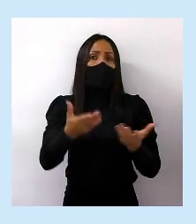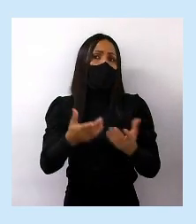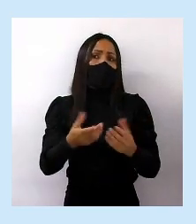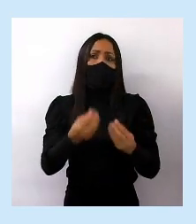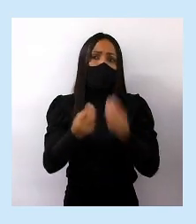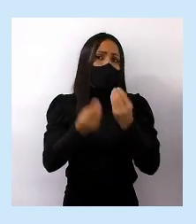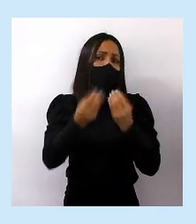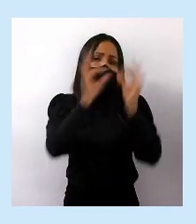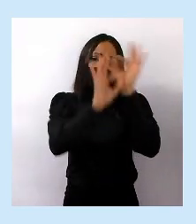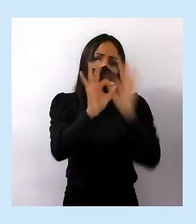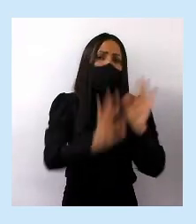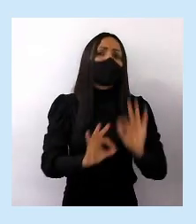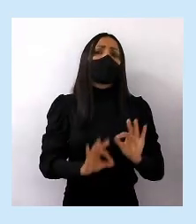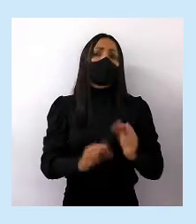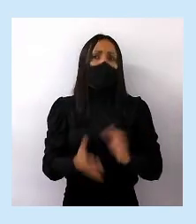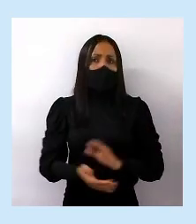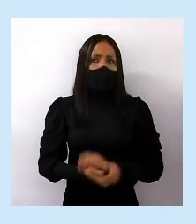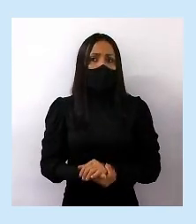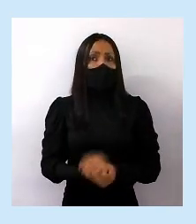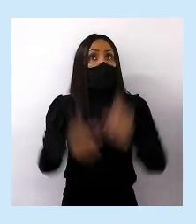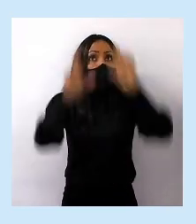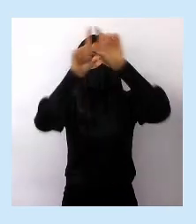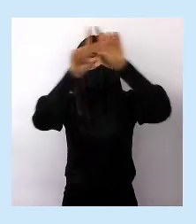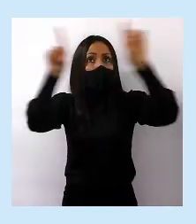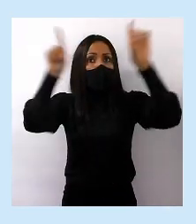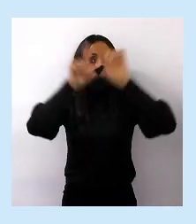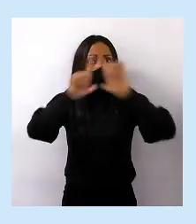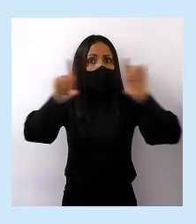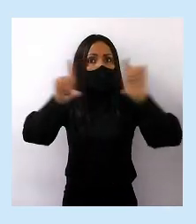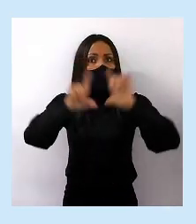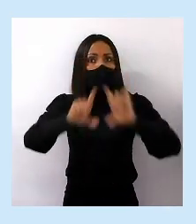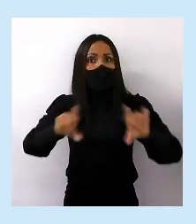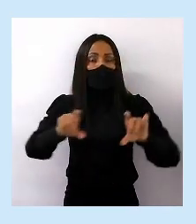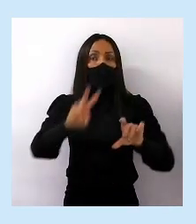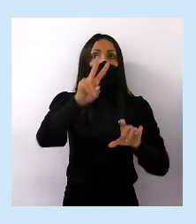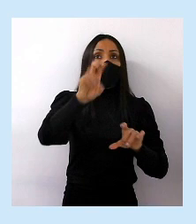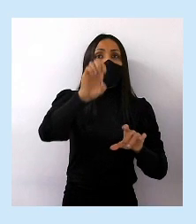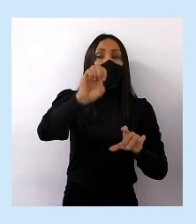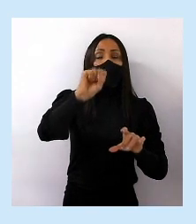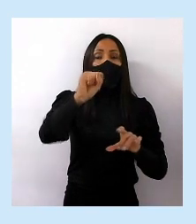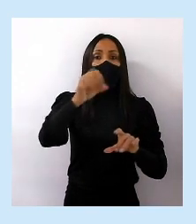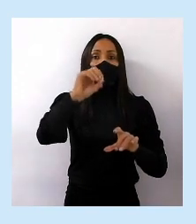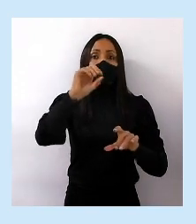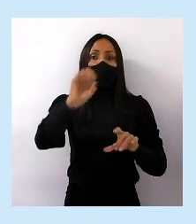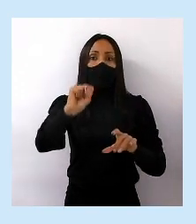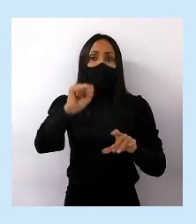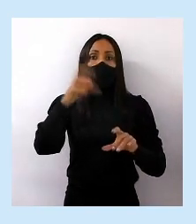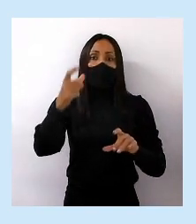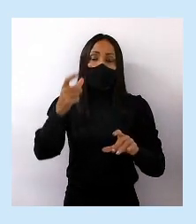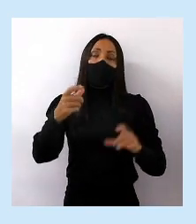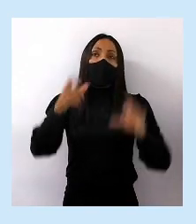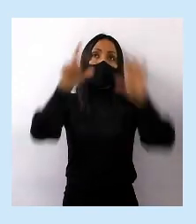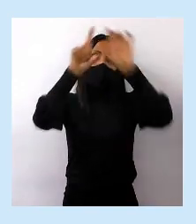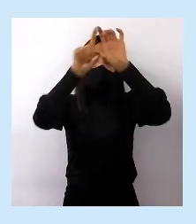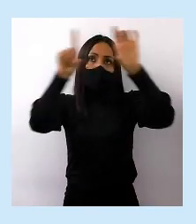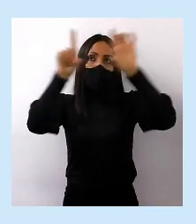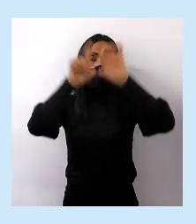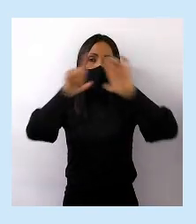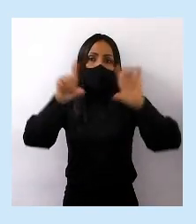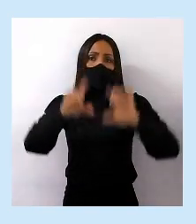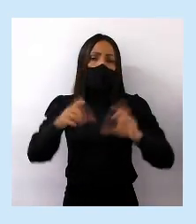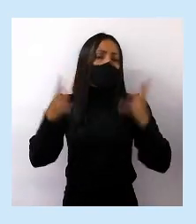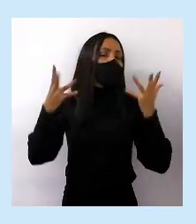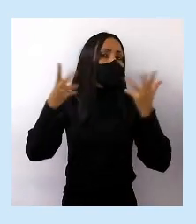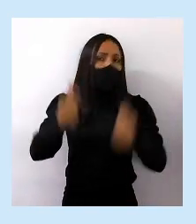configura? Ele se configura em verso. E esses versos, gente, compõem as estrofes. Ou seja, todo